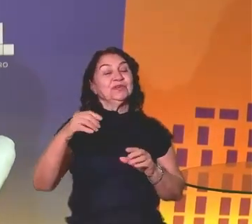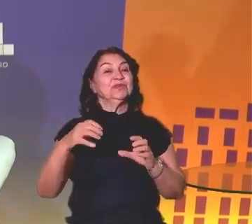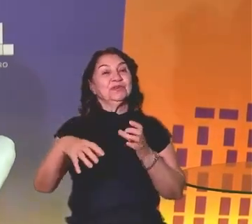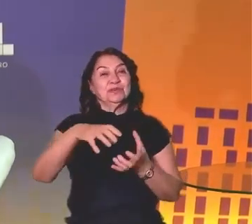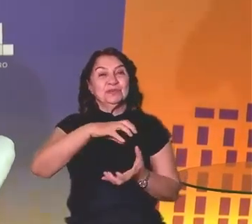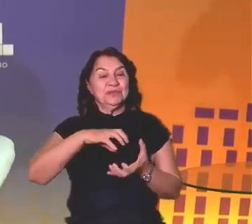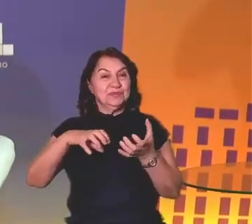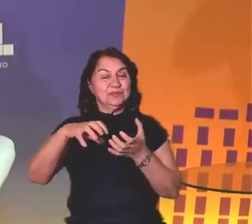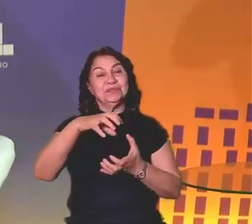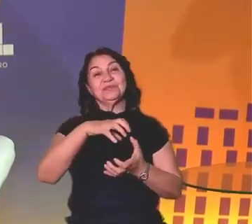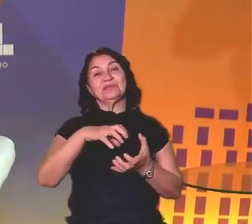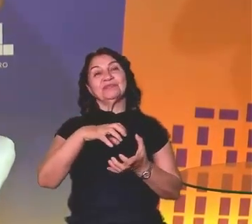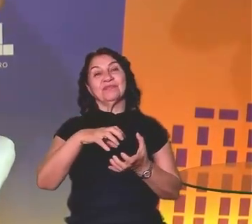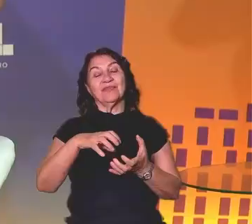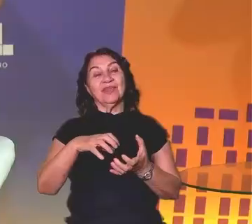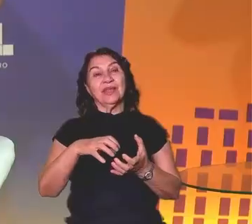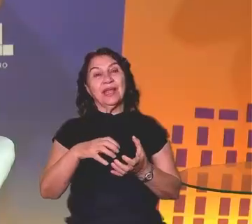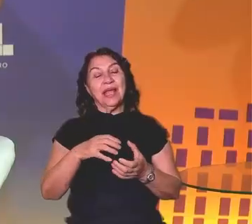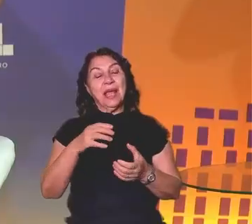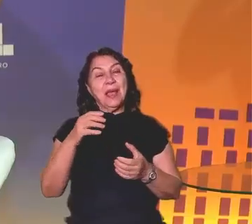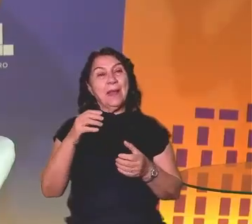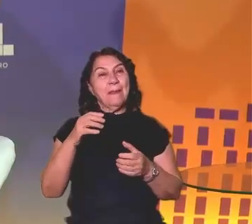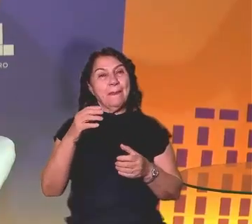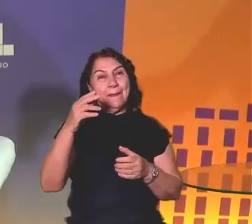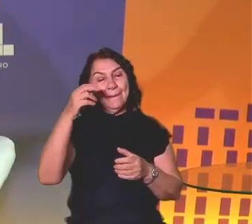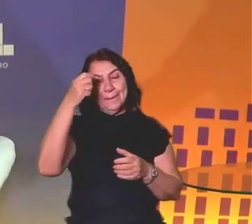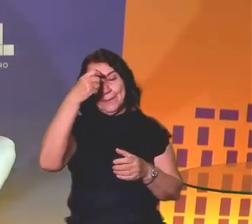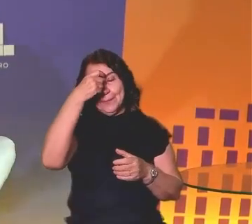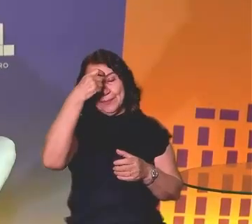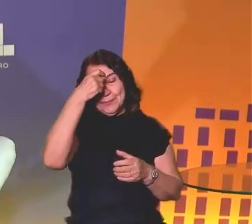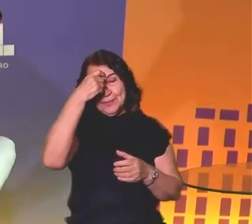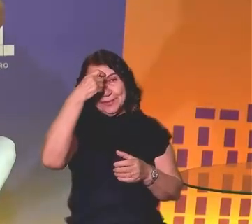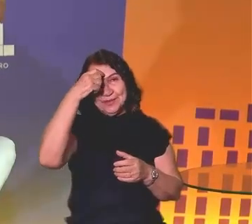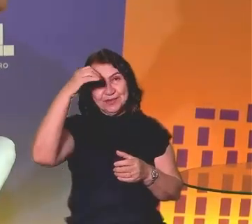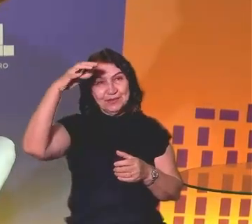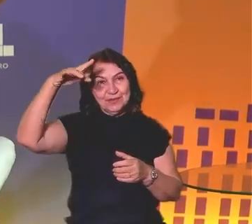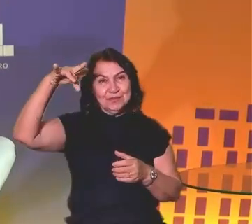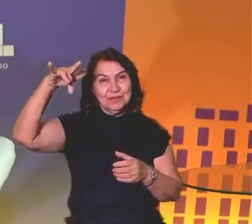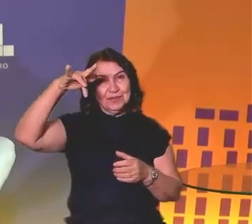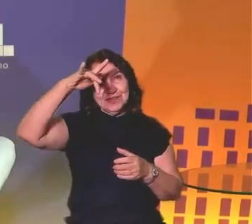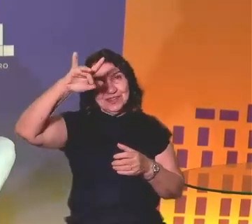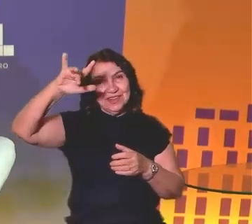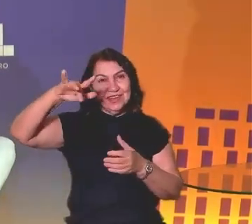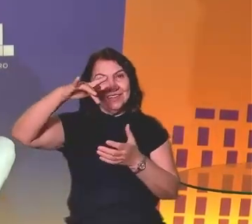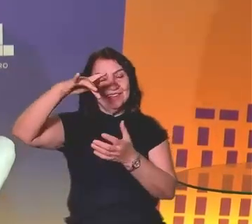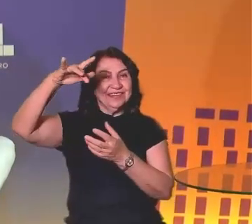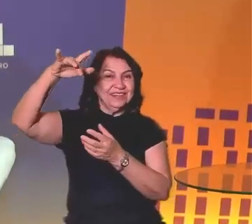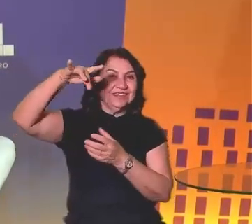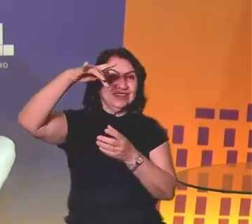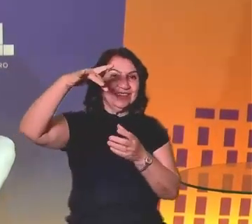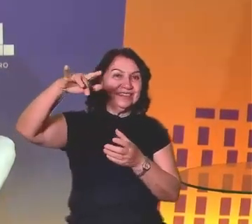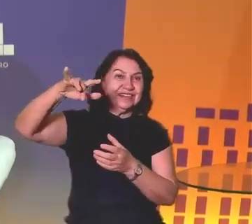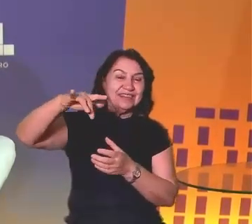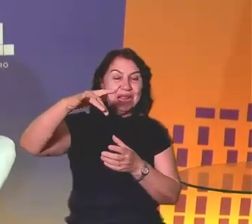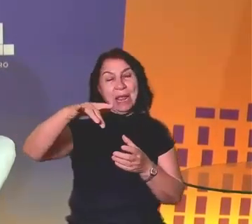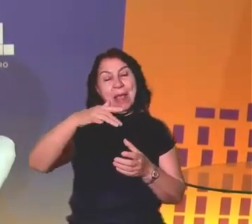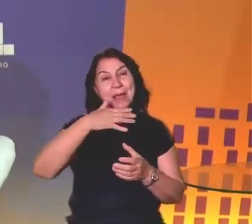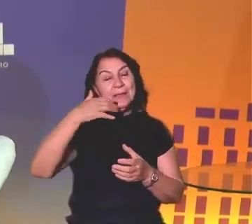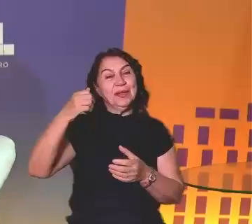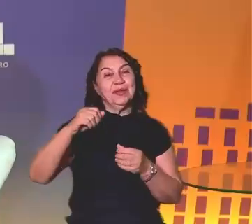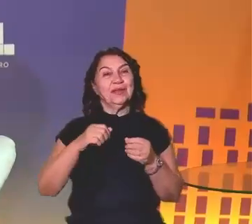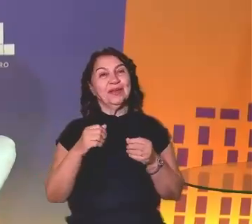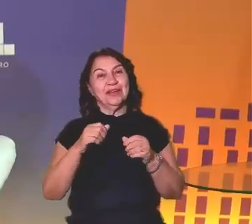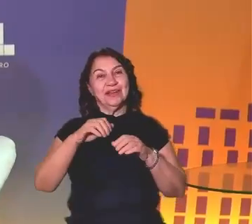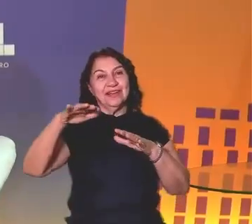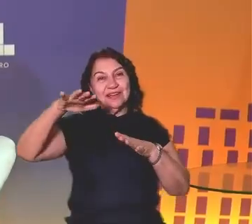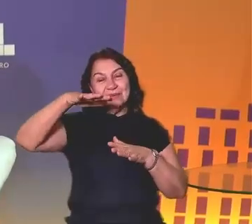revolução. A mente, né, e o paraquedas funcionam melhor abertos. Então, a gente trocar essa ideia com os jovens é